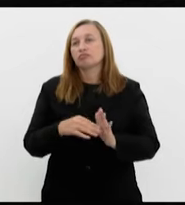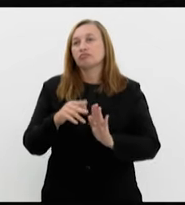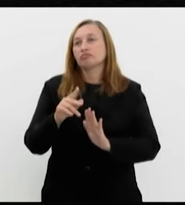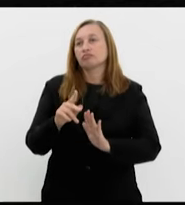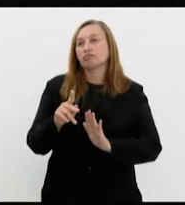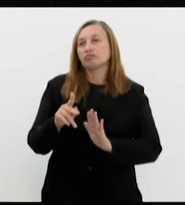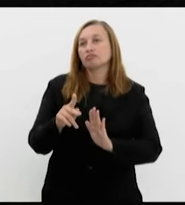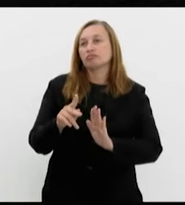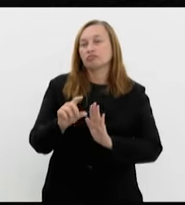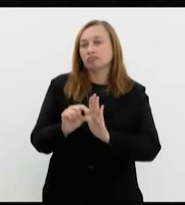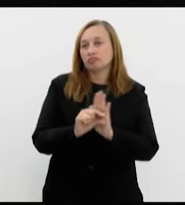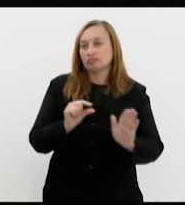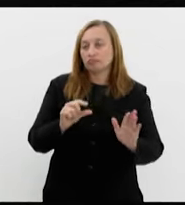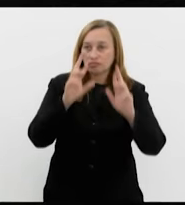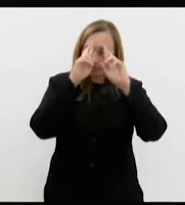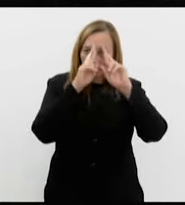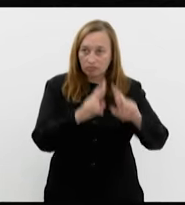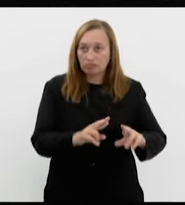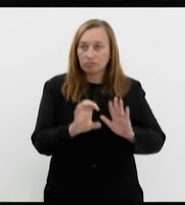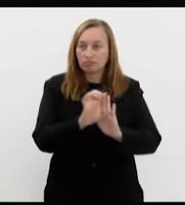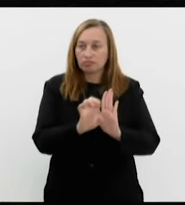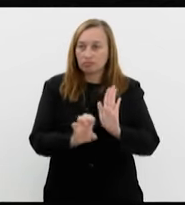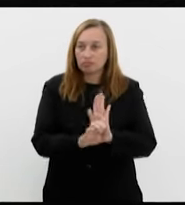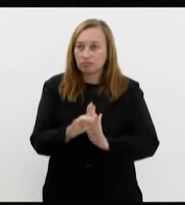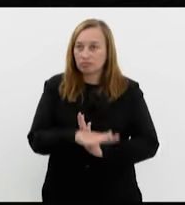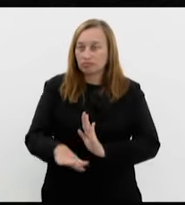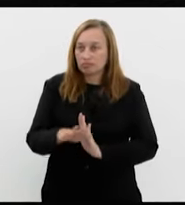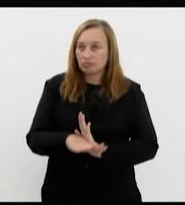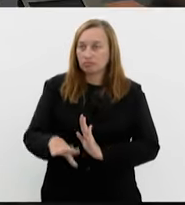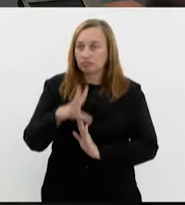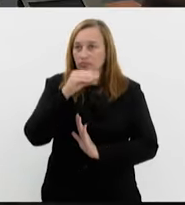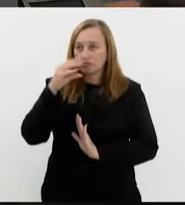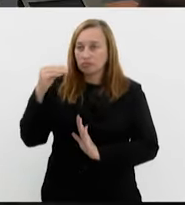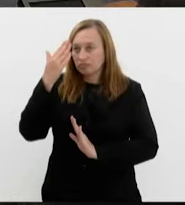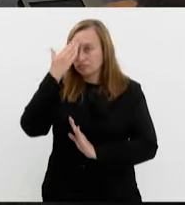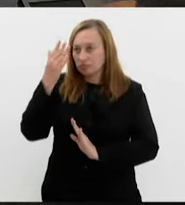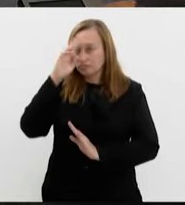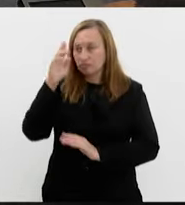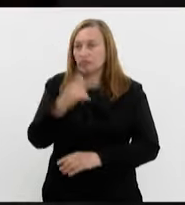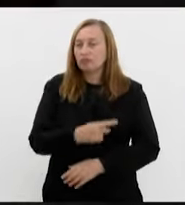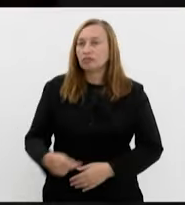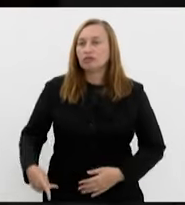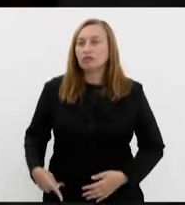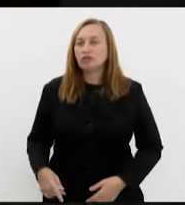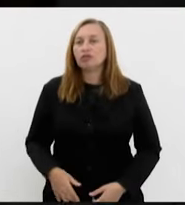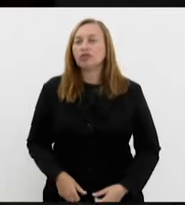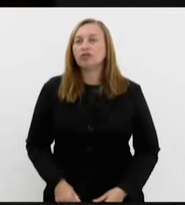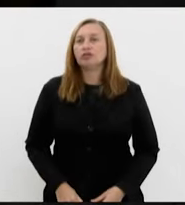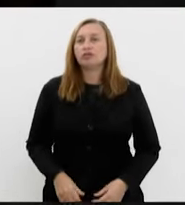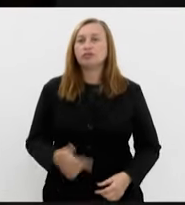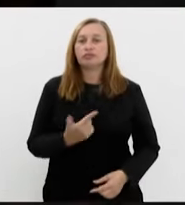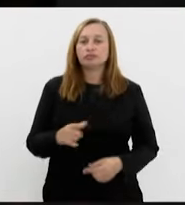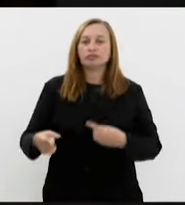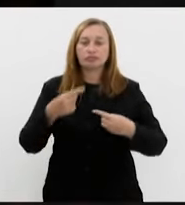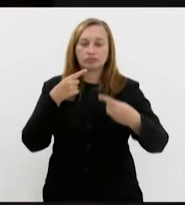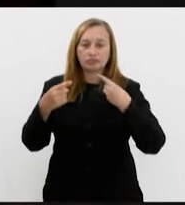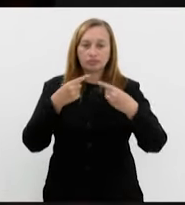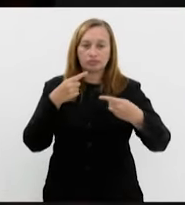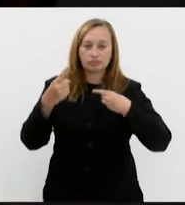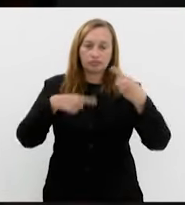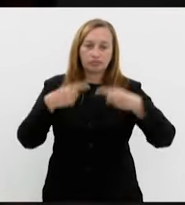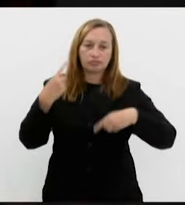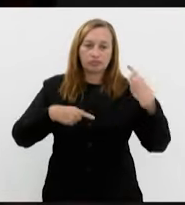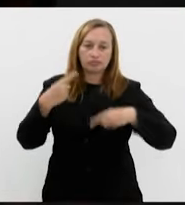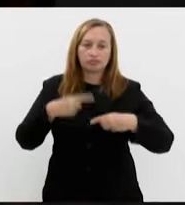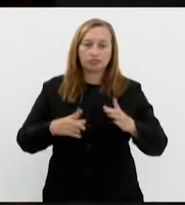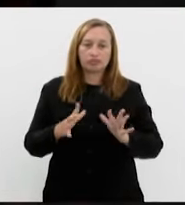da Criança e do Adolescente. Muito obrigada, senhor presidente. Obrigado, Renatinho. Não havendo mais quem queira discutir, encerrada a